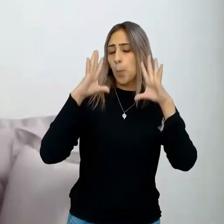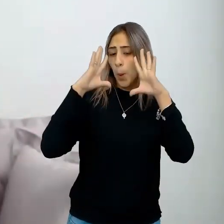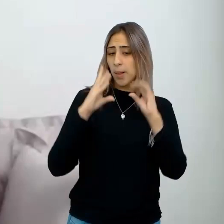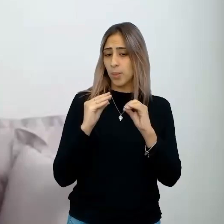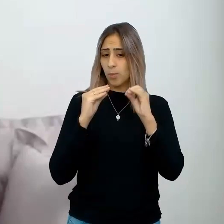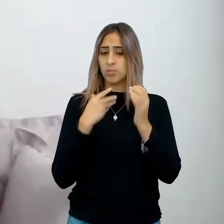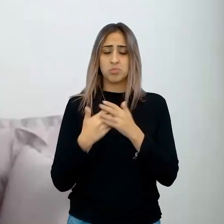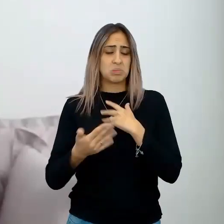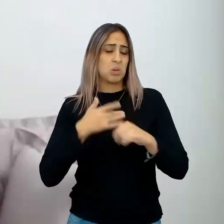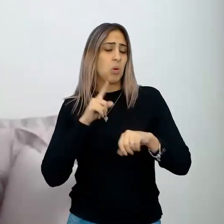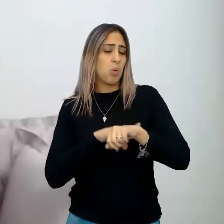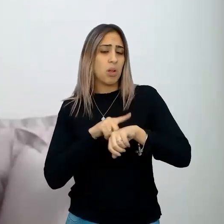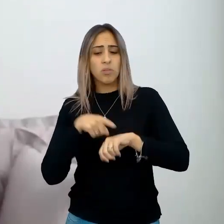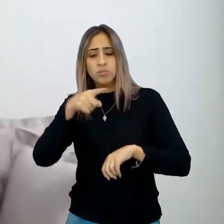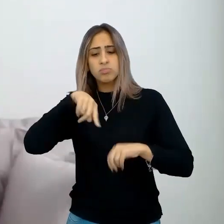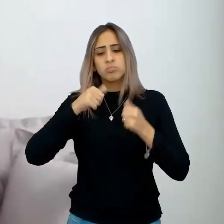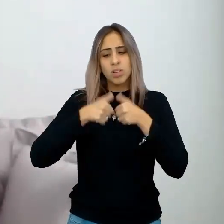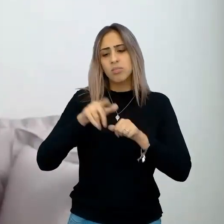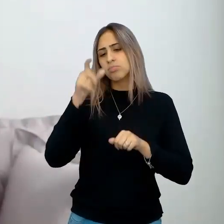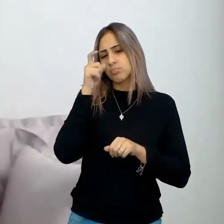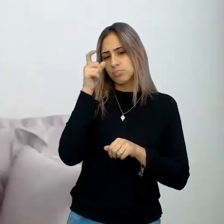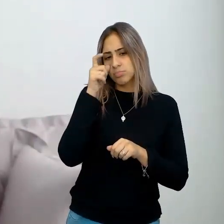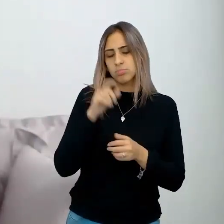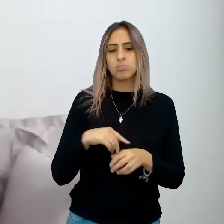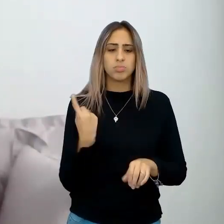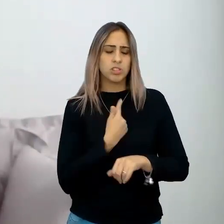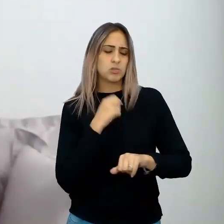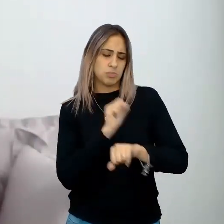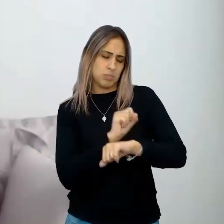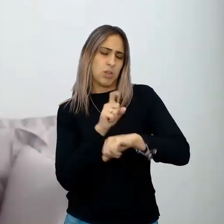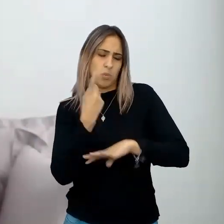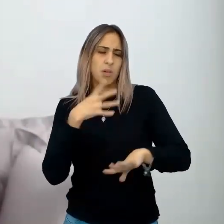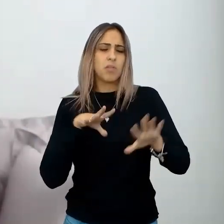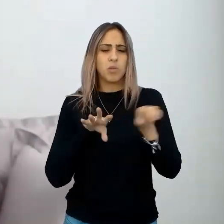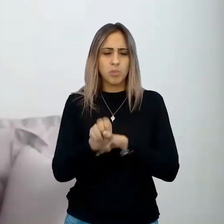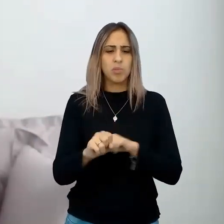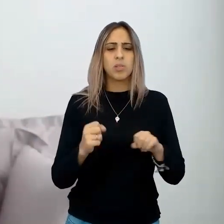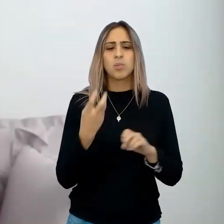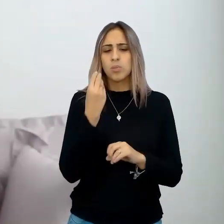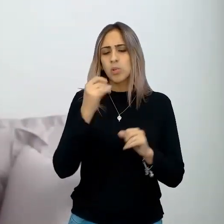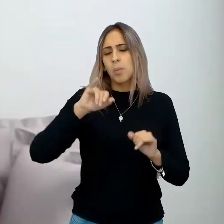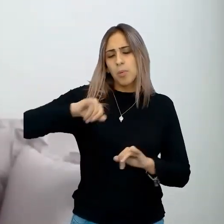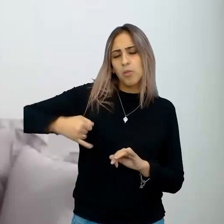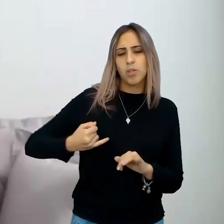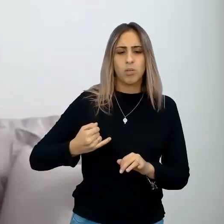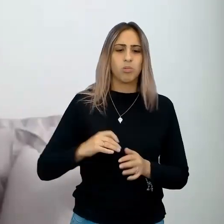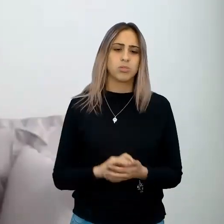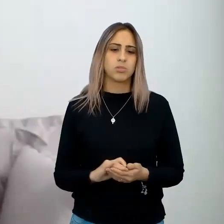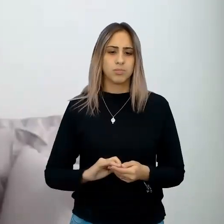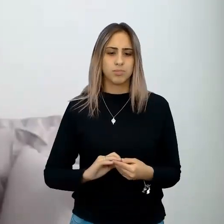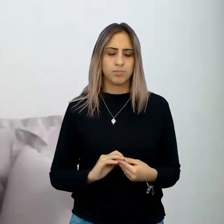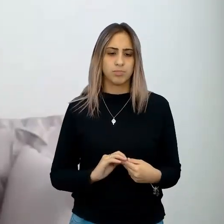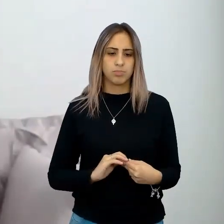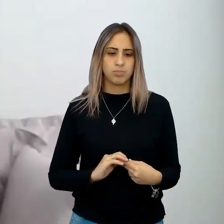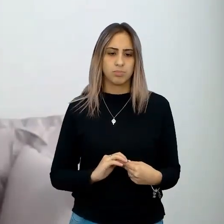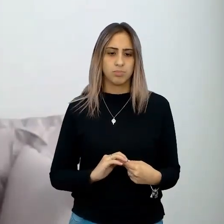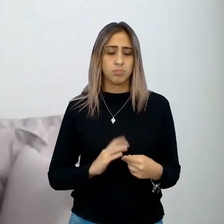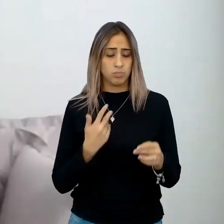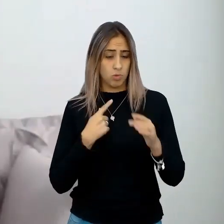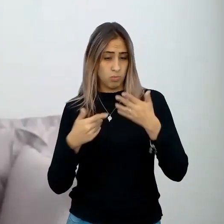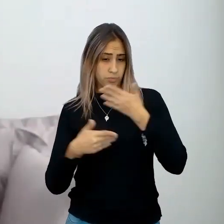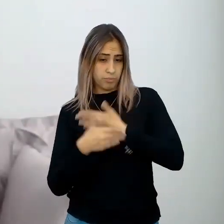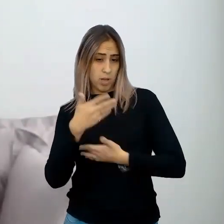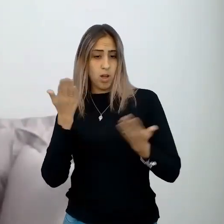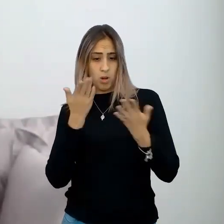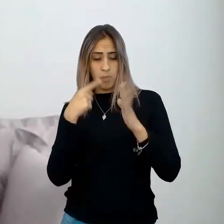aí independente do horário que vocês estejam assistindo, a gente espera que seja uma formação muito proveitosa. Vou subir então a apresentação